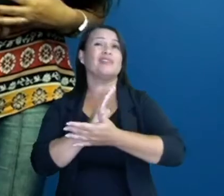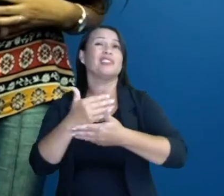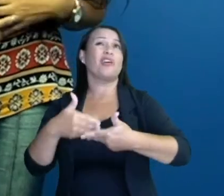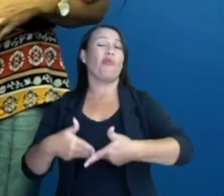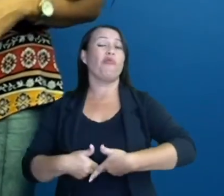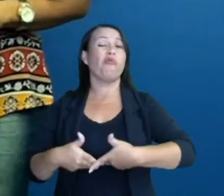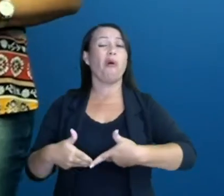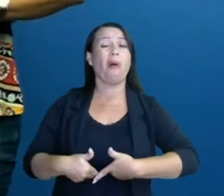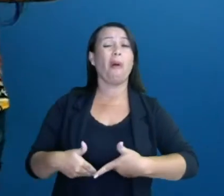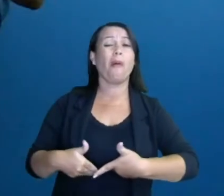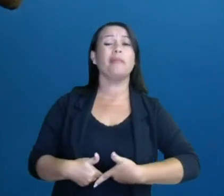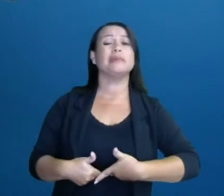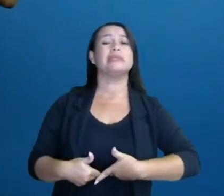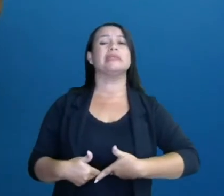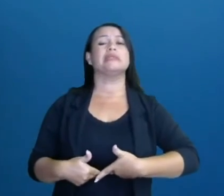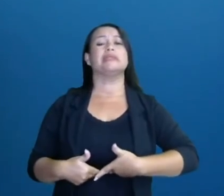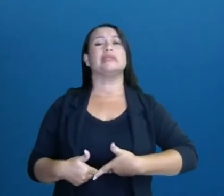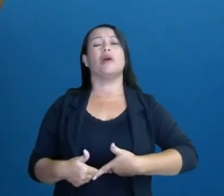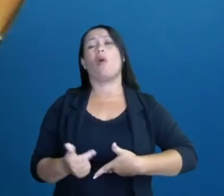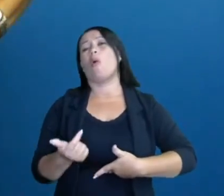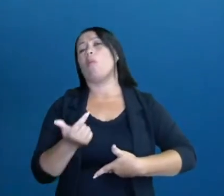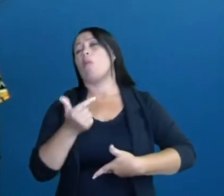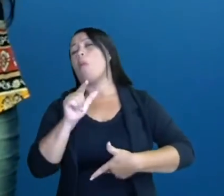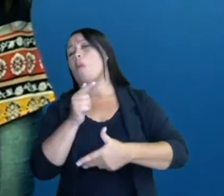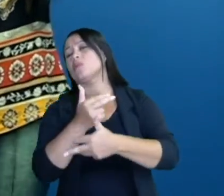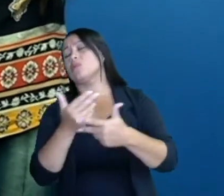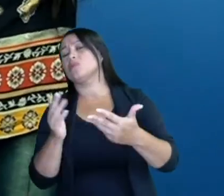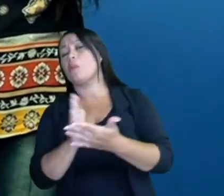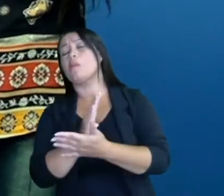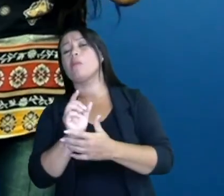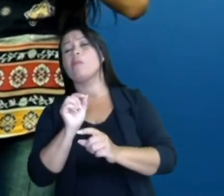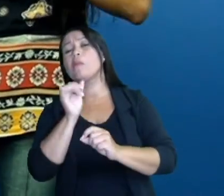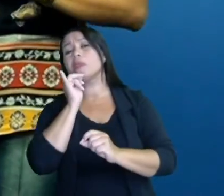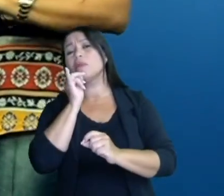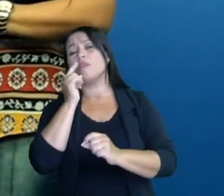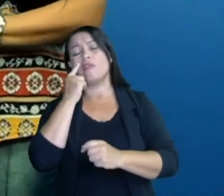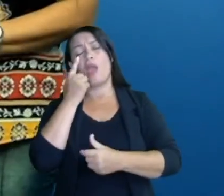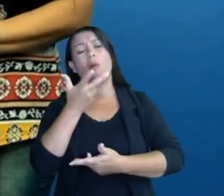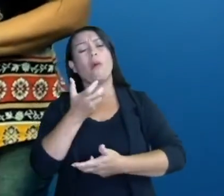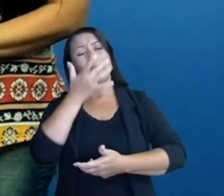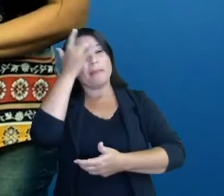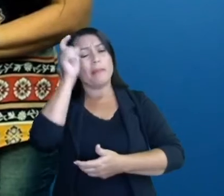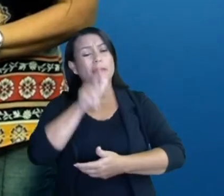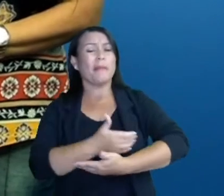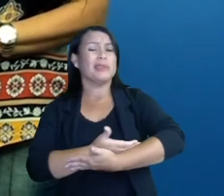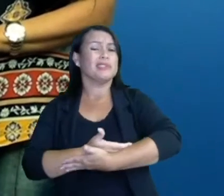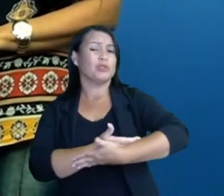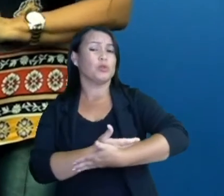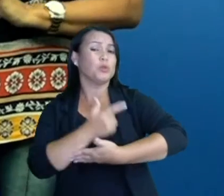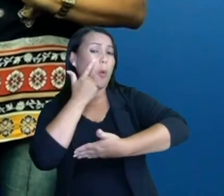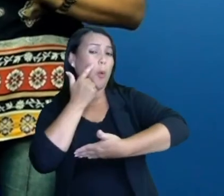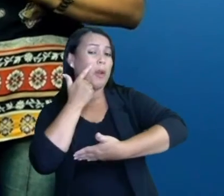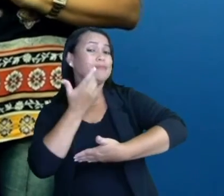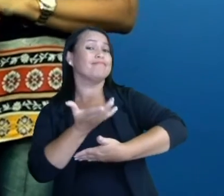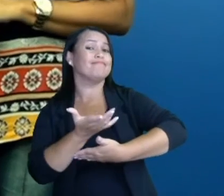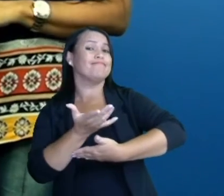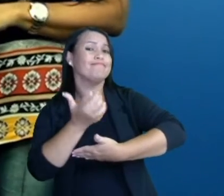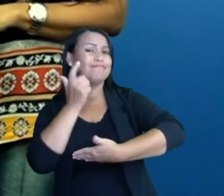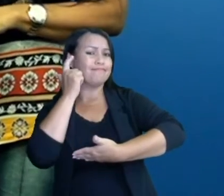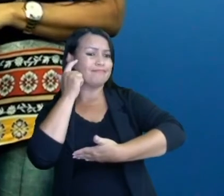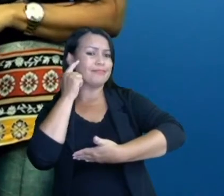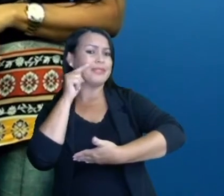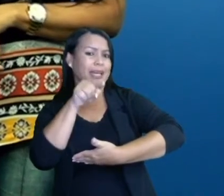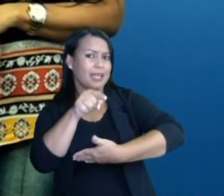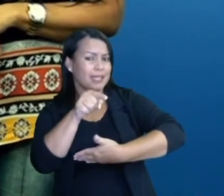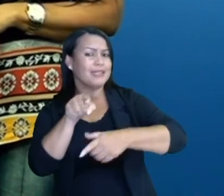com fome, outro motivo lá, ou quando a gente vê assim um bebezinho chorando, né? Uma forma